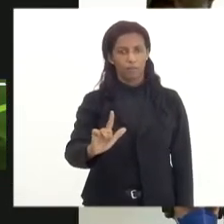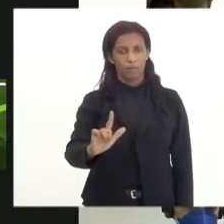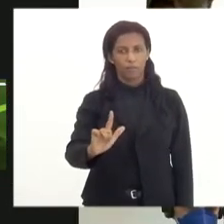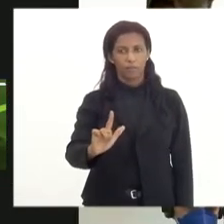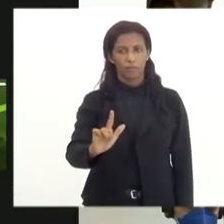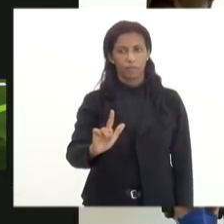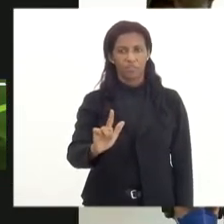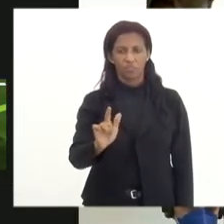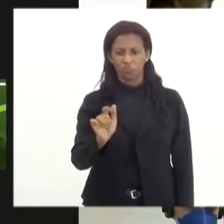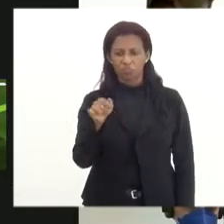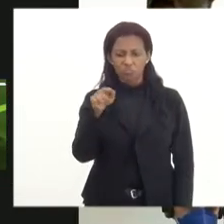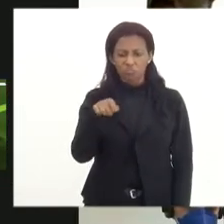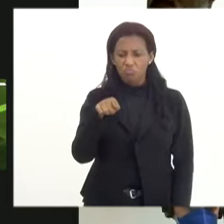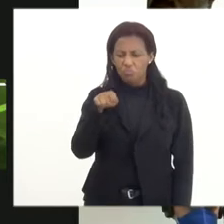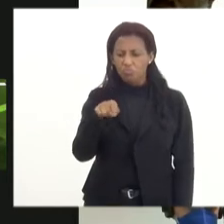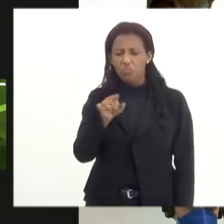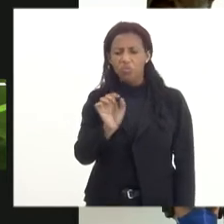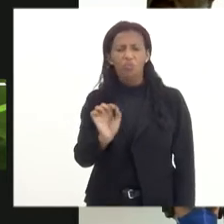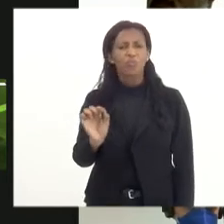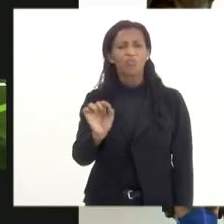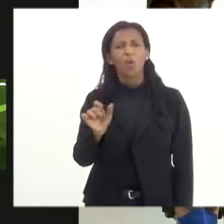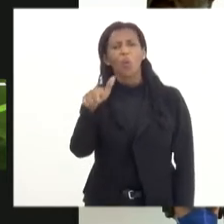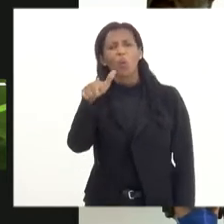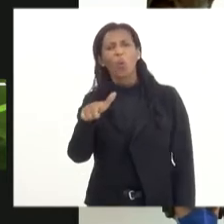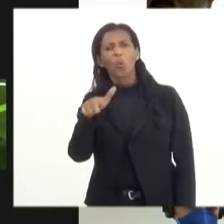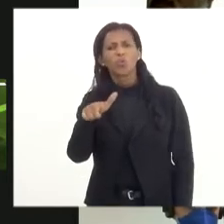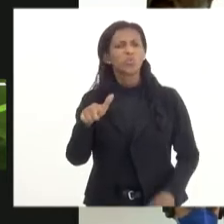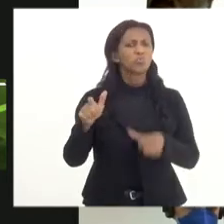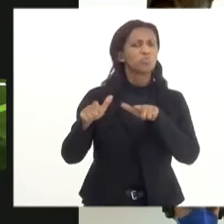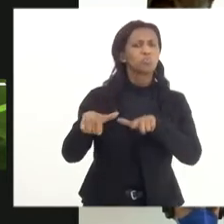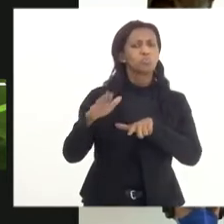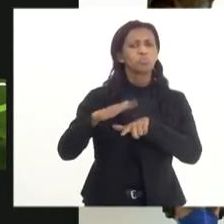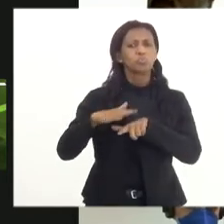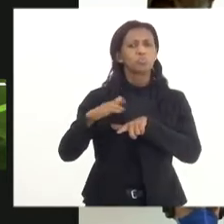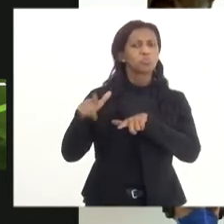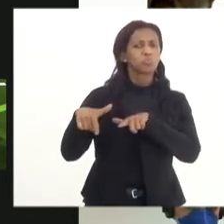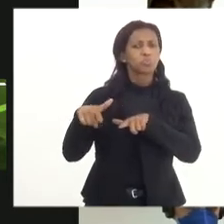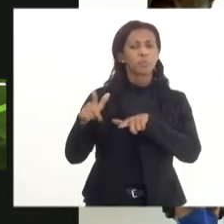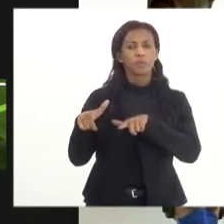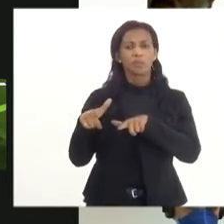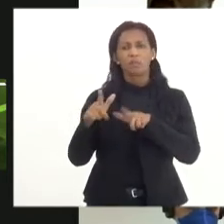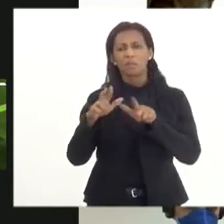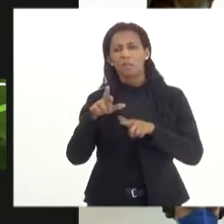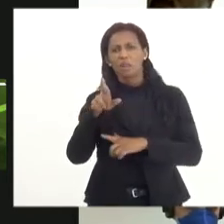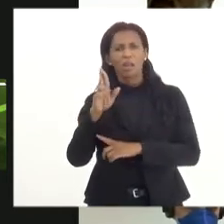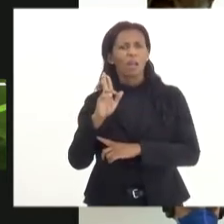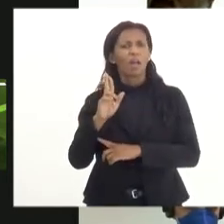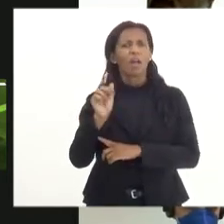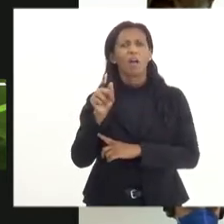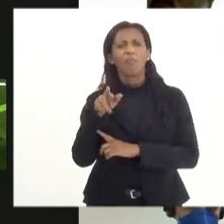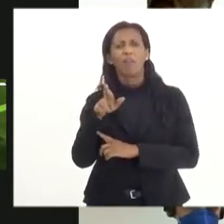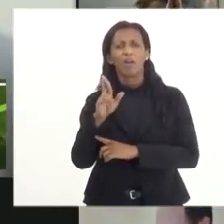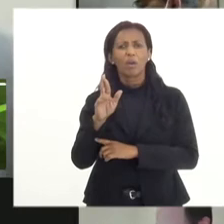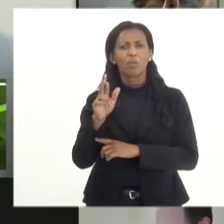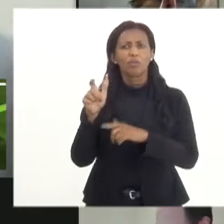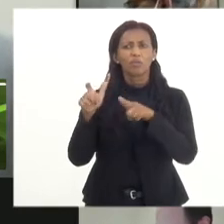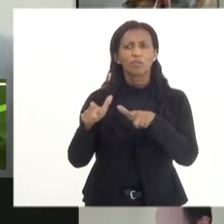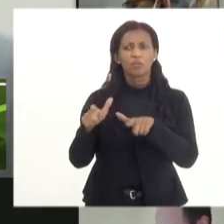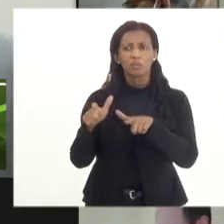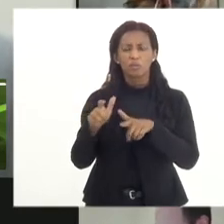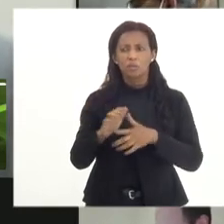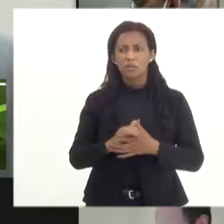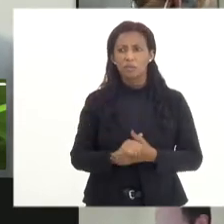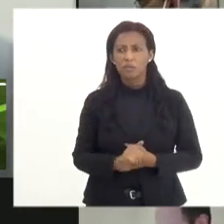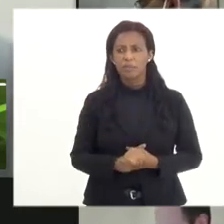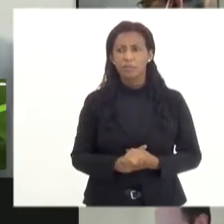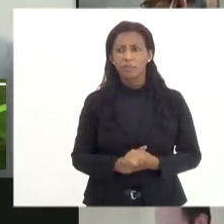Aqui não identifiquei, Rafael, da onde que você. Rafael, você é representante? Daí que não,